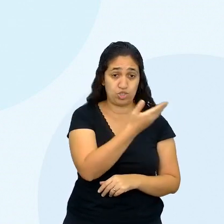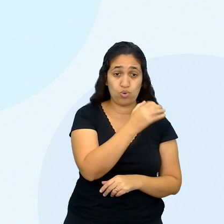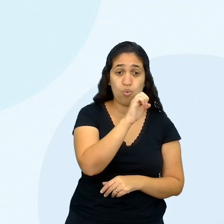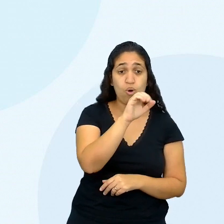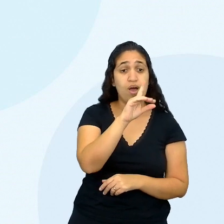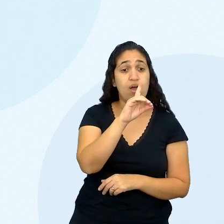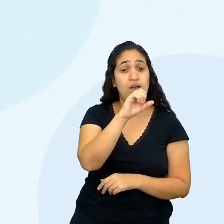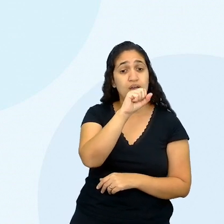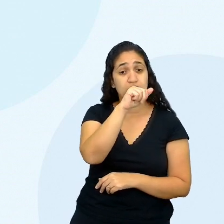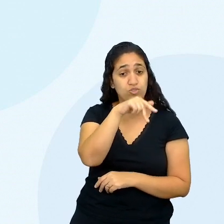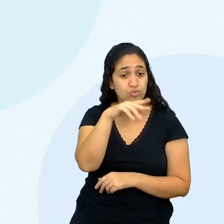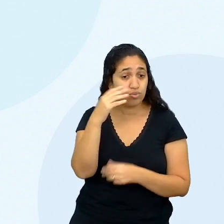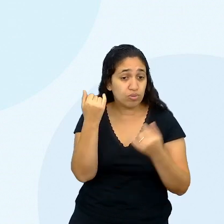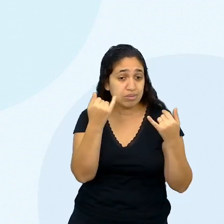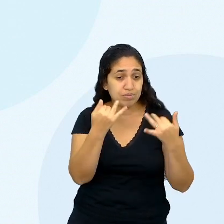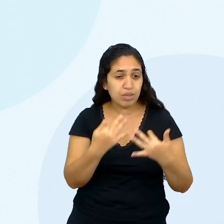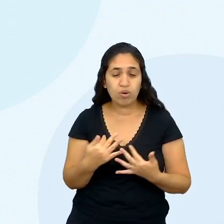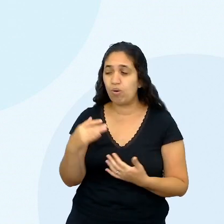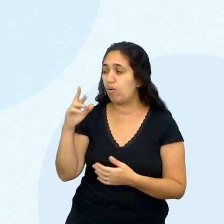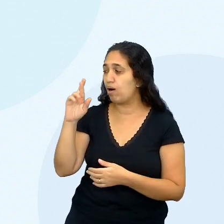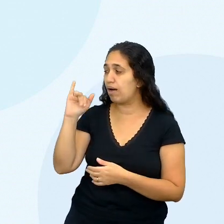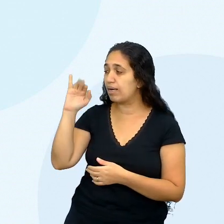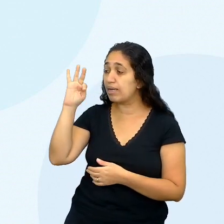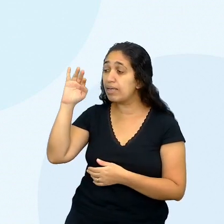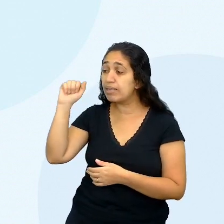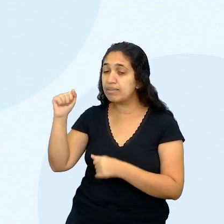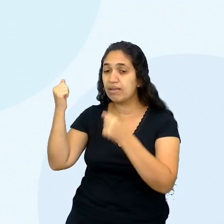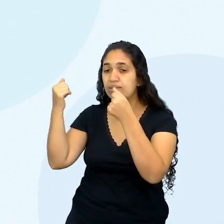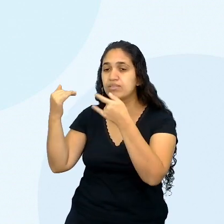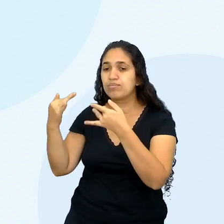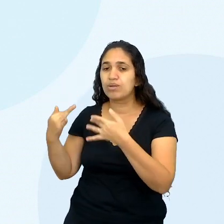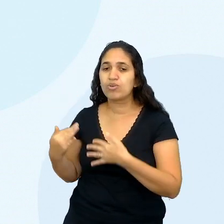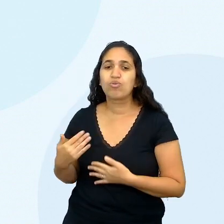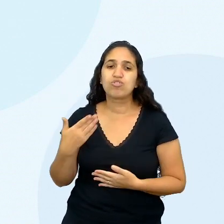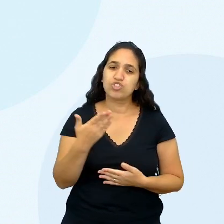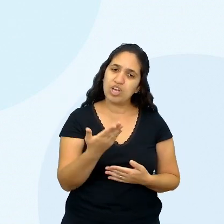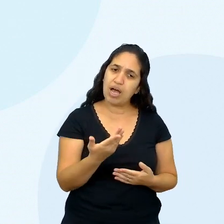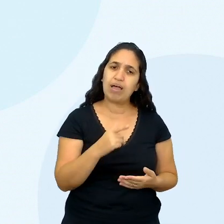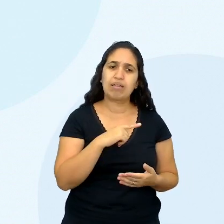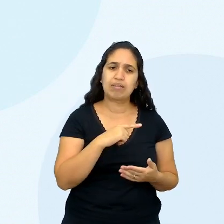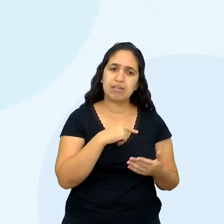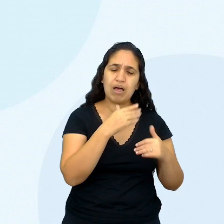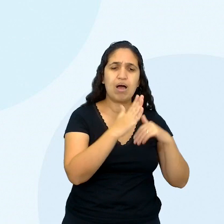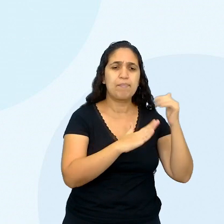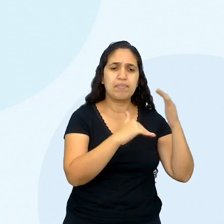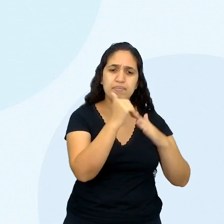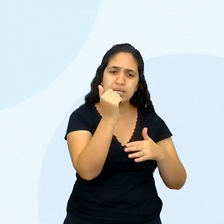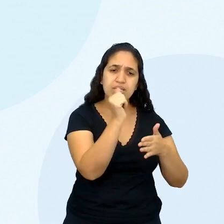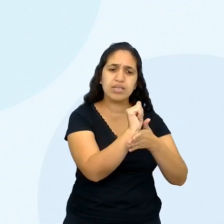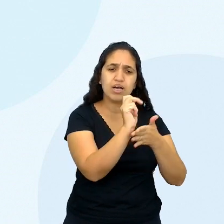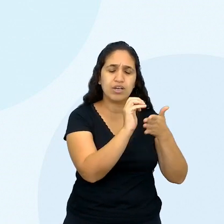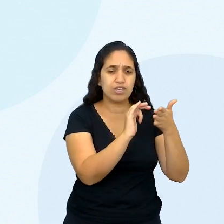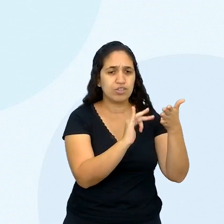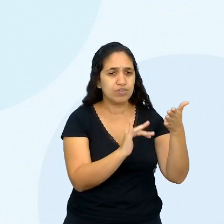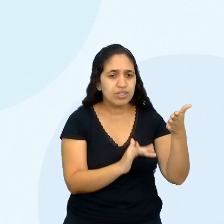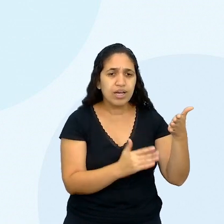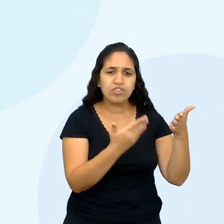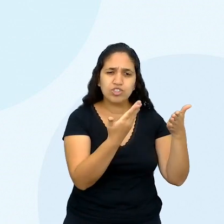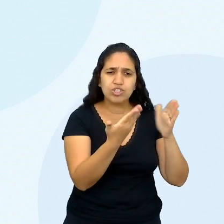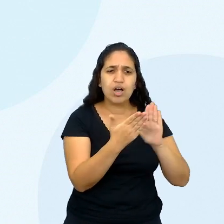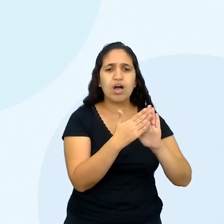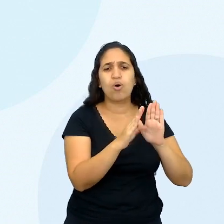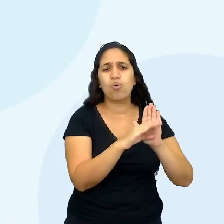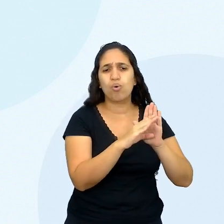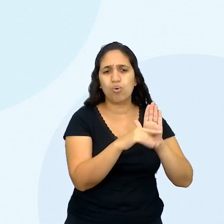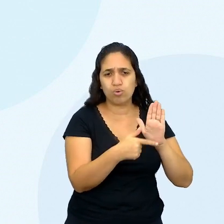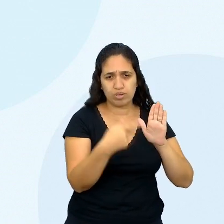Grandzoli trouxe, que a Rita trouxe, eles estão previstos, né? Nós temos aí habilidades, atividades que estão previstas no nosso